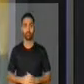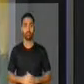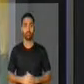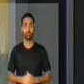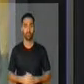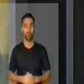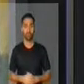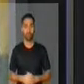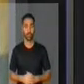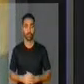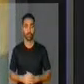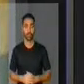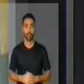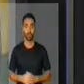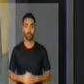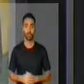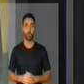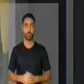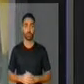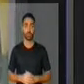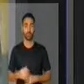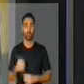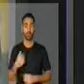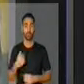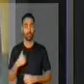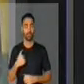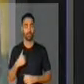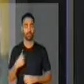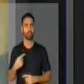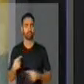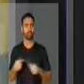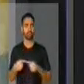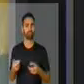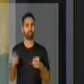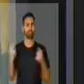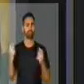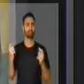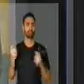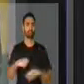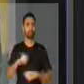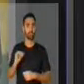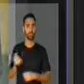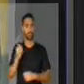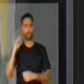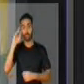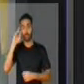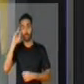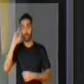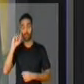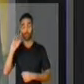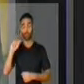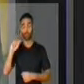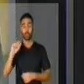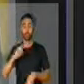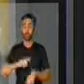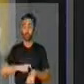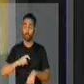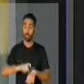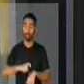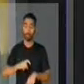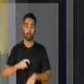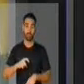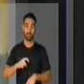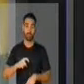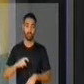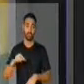Aqui comparecendo, sinto a oportunidade de rememorar momentos vividos